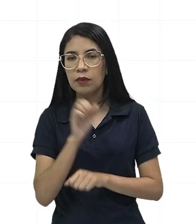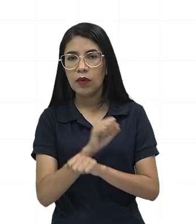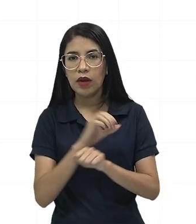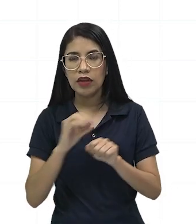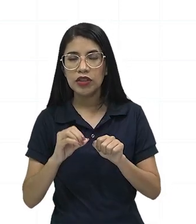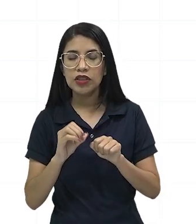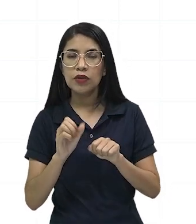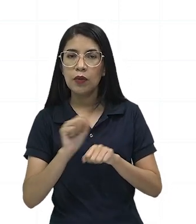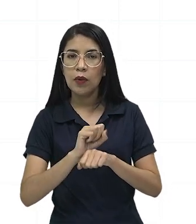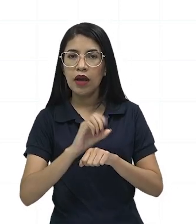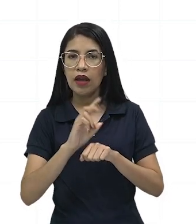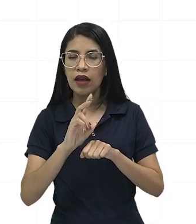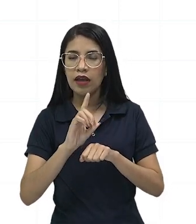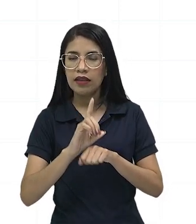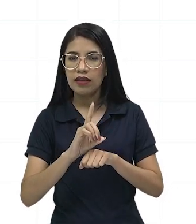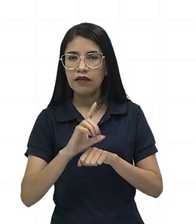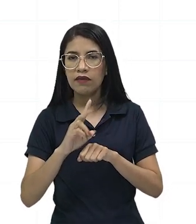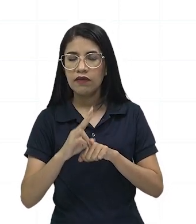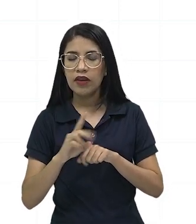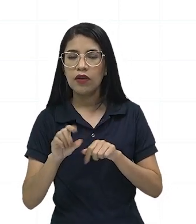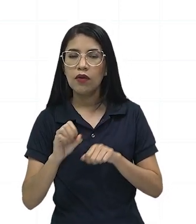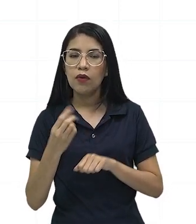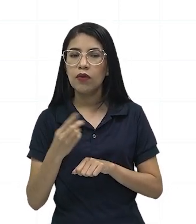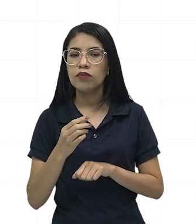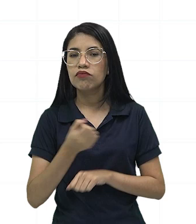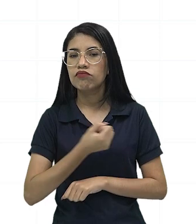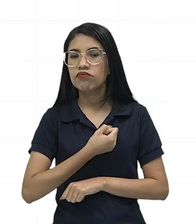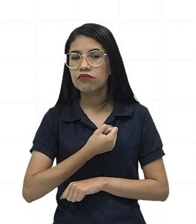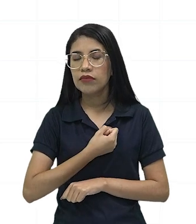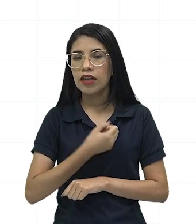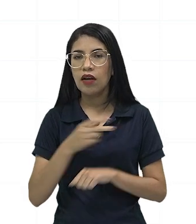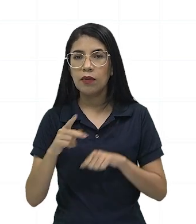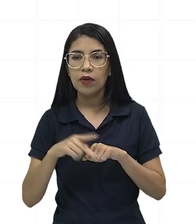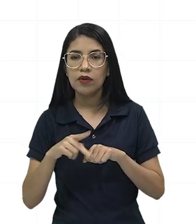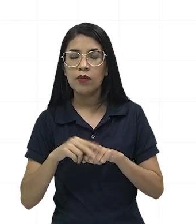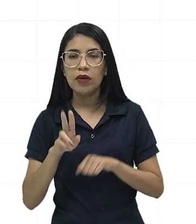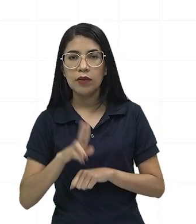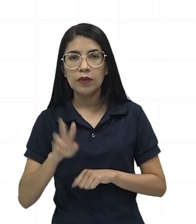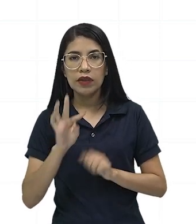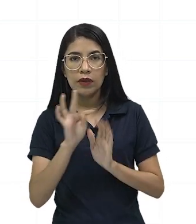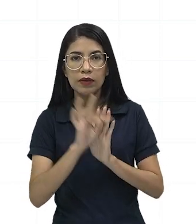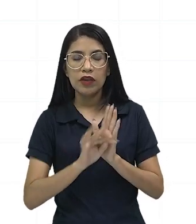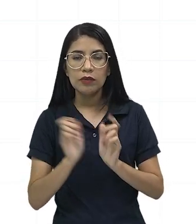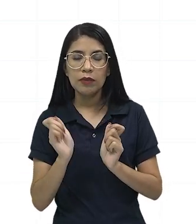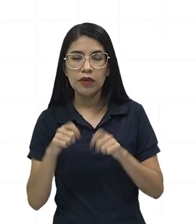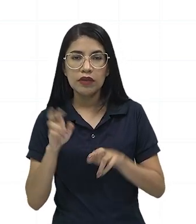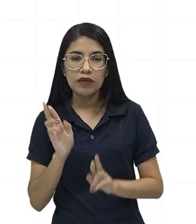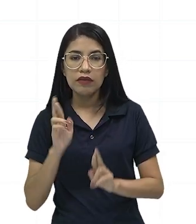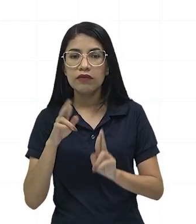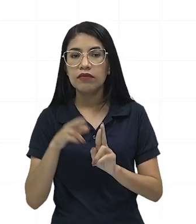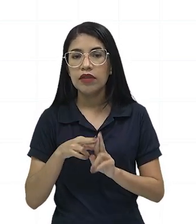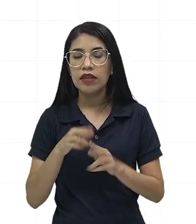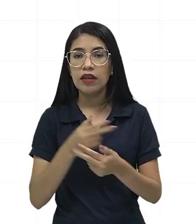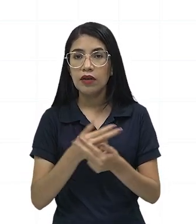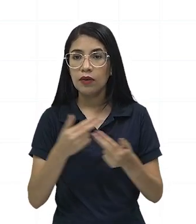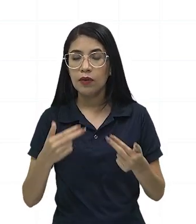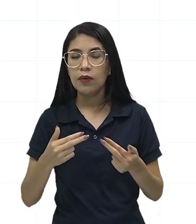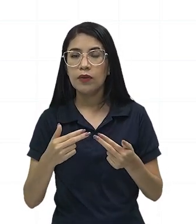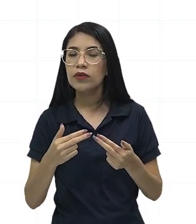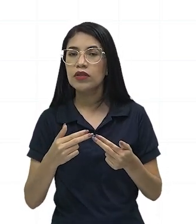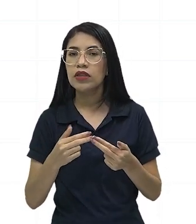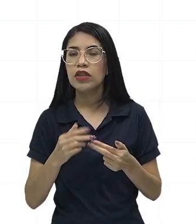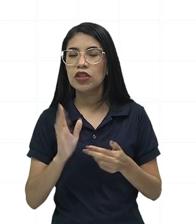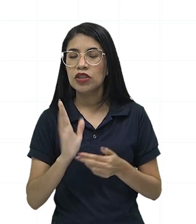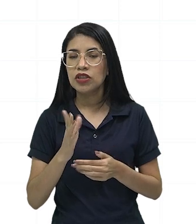um advérbio, um pronome ou numeral, é utilizado no texto para fazer referência a um